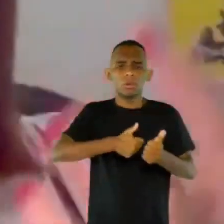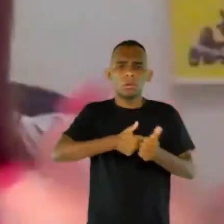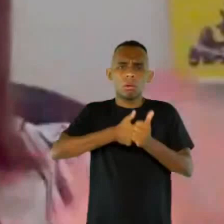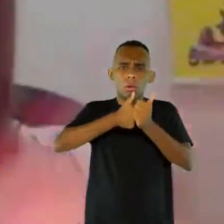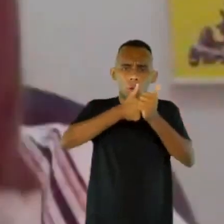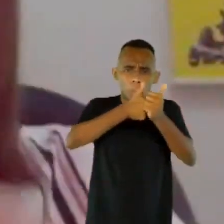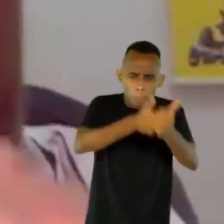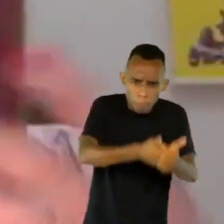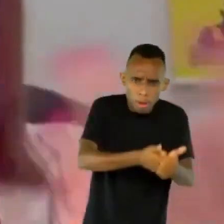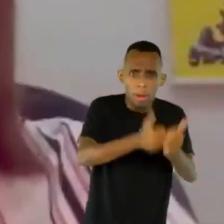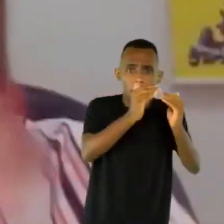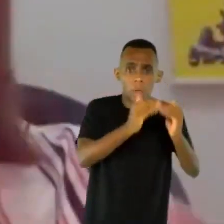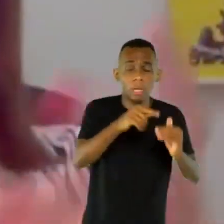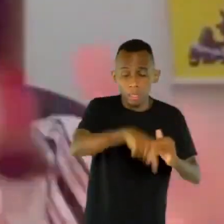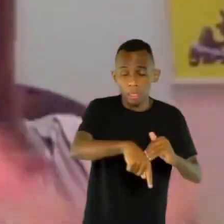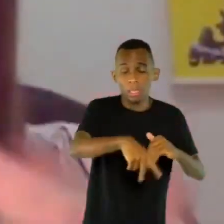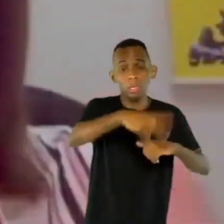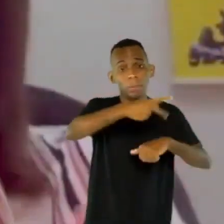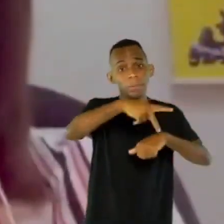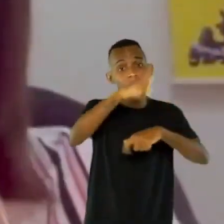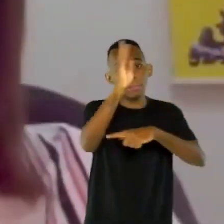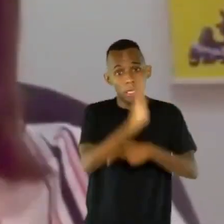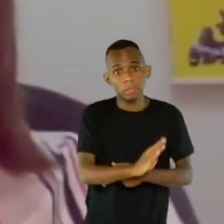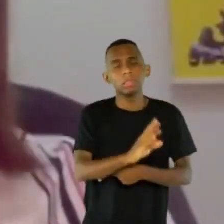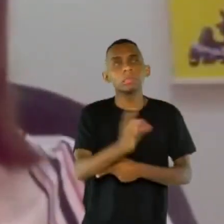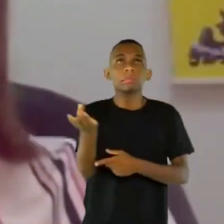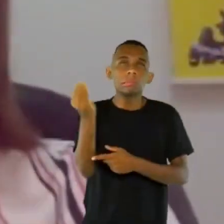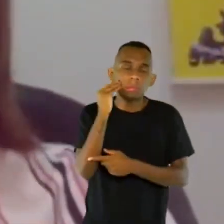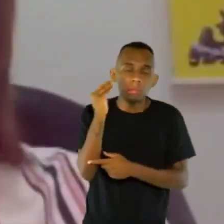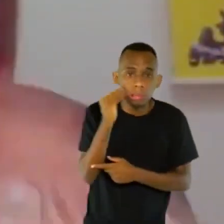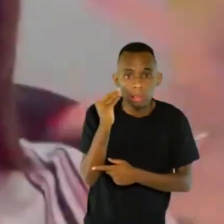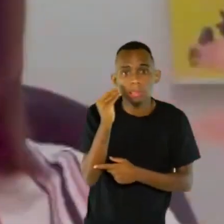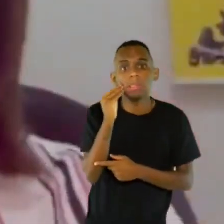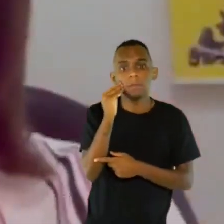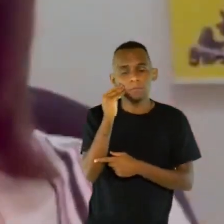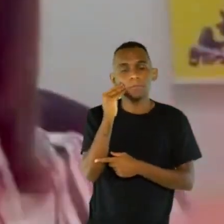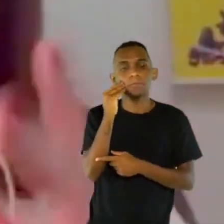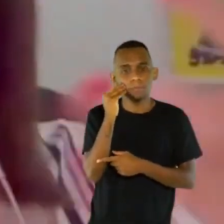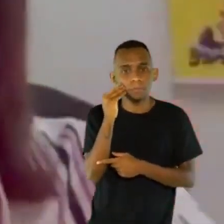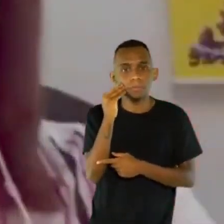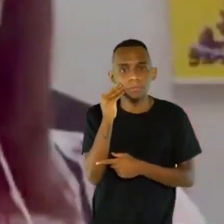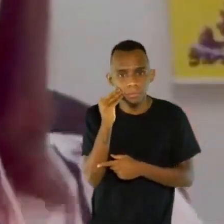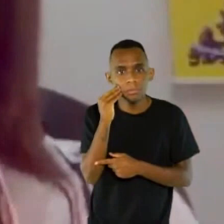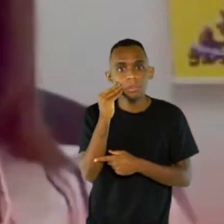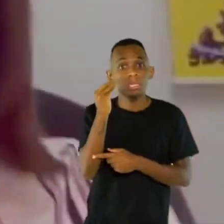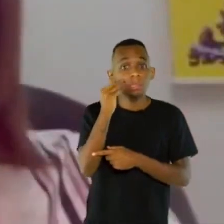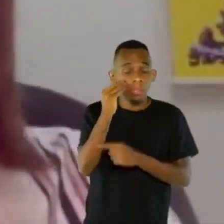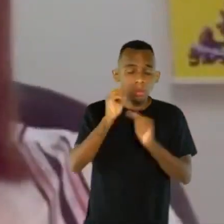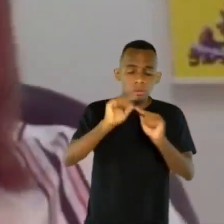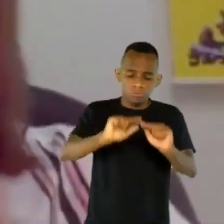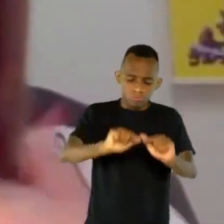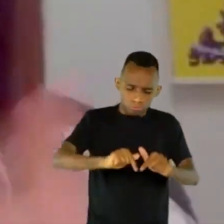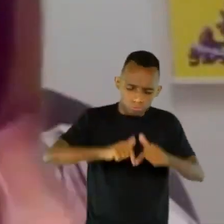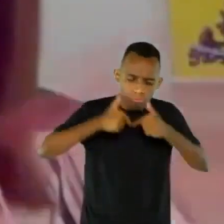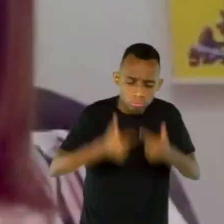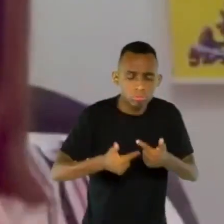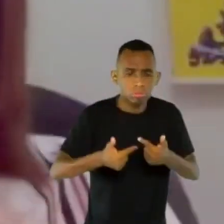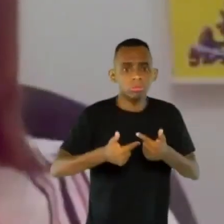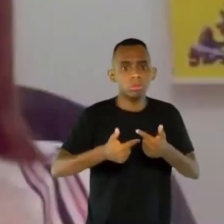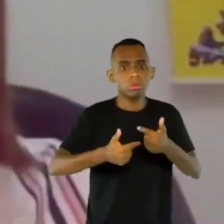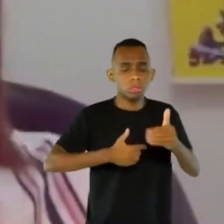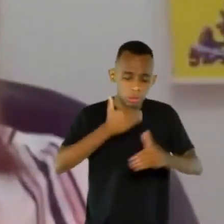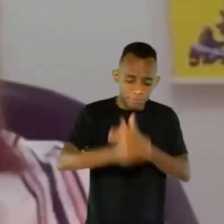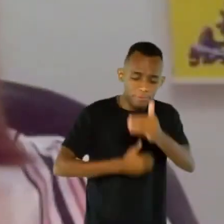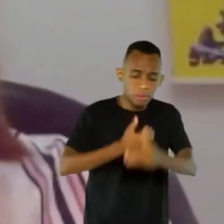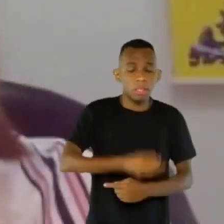Brasil, enquanto ele está aqui tentando, né, se construir, né, ou reconstruir